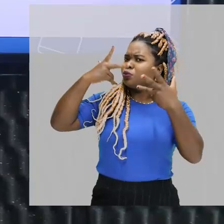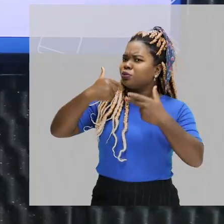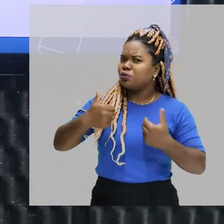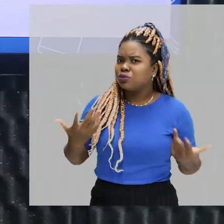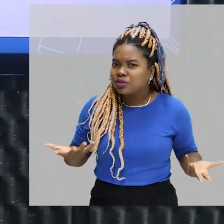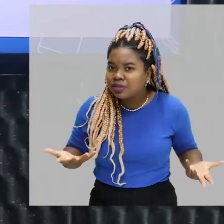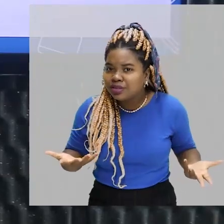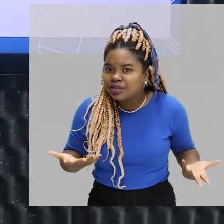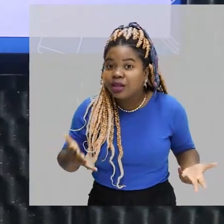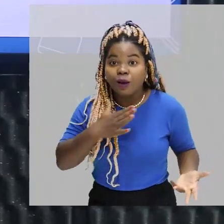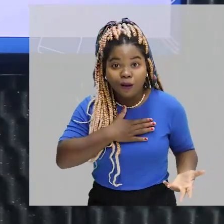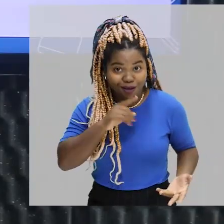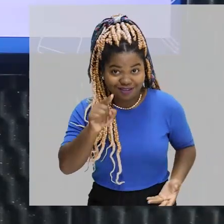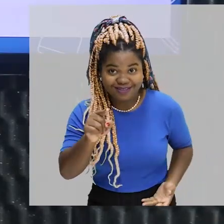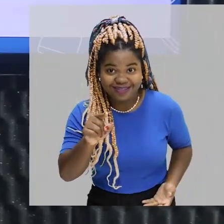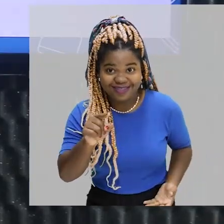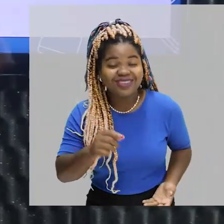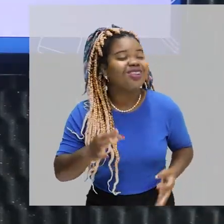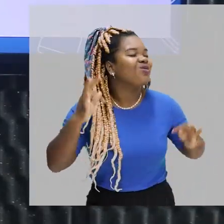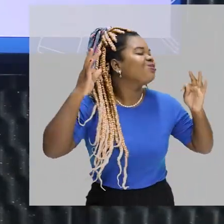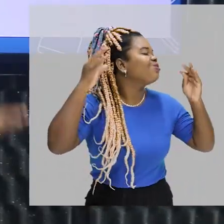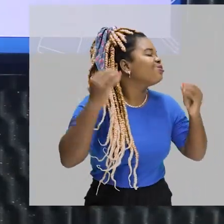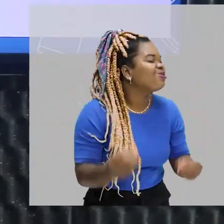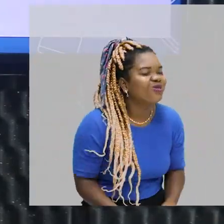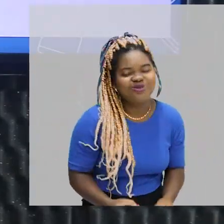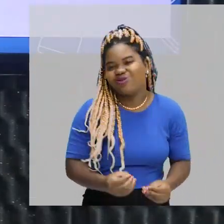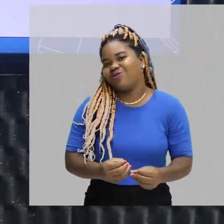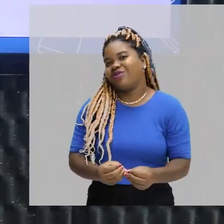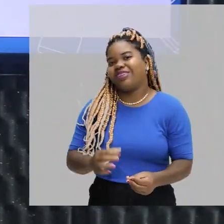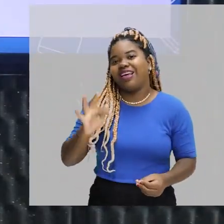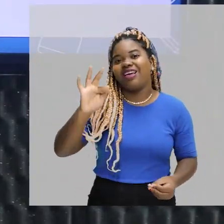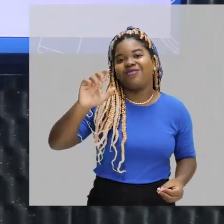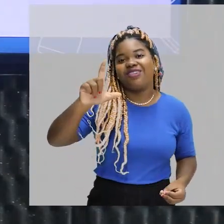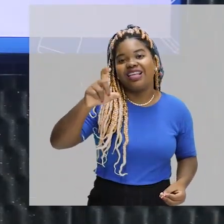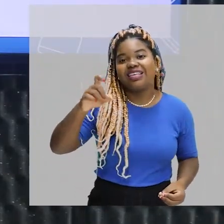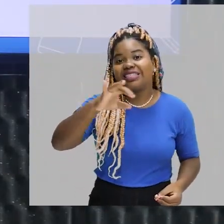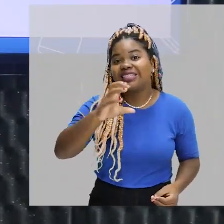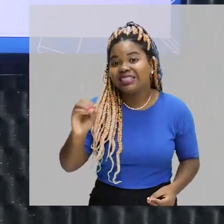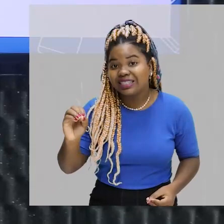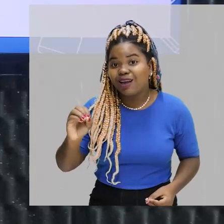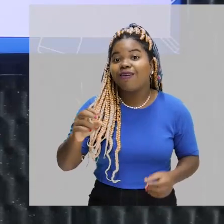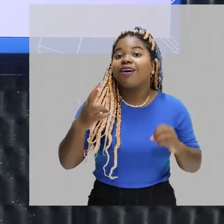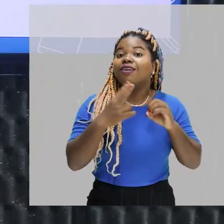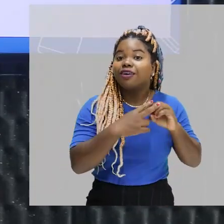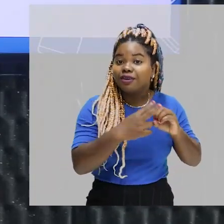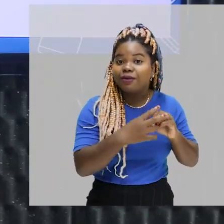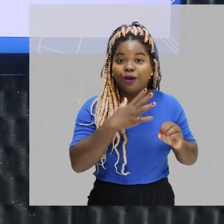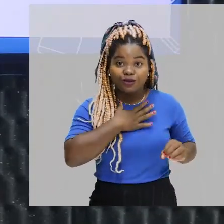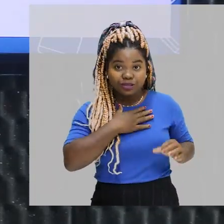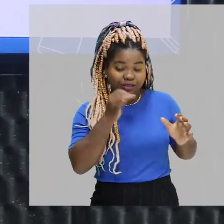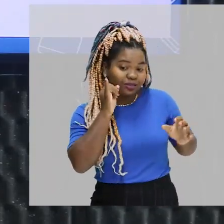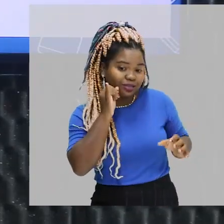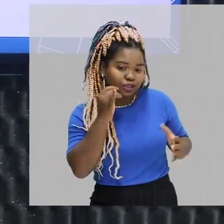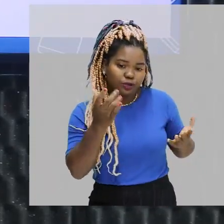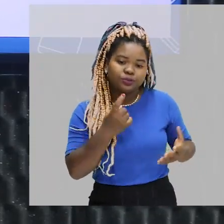achar? Gostam disso? Então, gente, tudo isso é flexão verbal. Gostaram do exemplo? Então, o homem não é um dos mamíferos mais